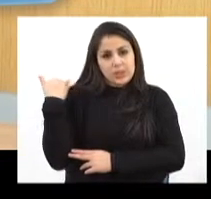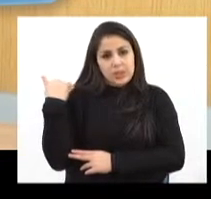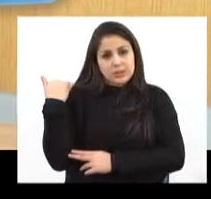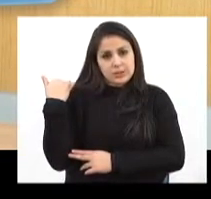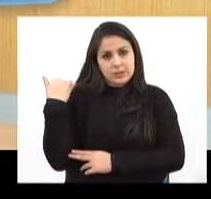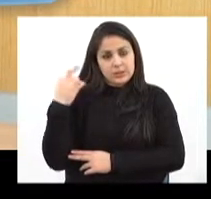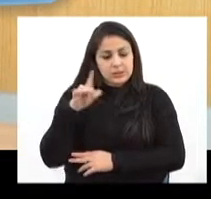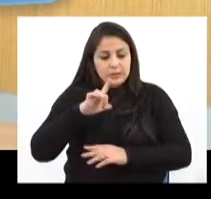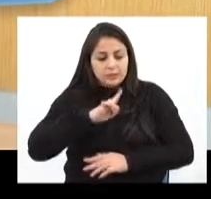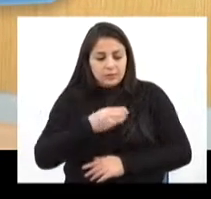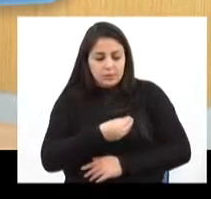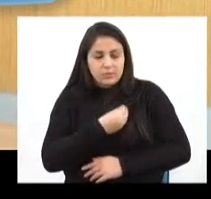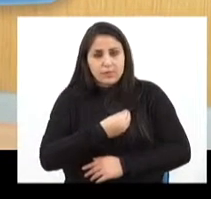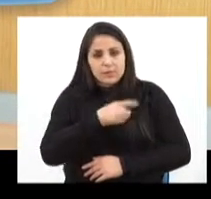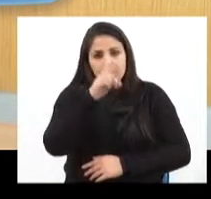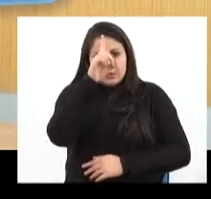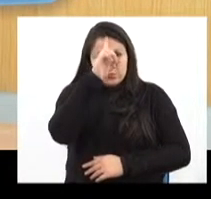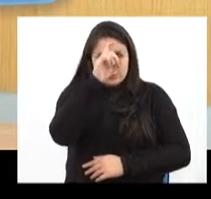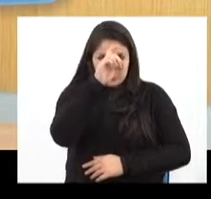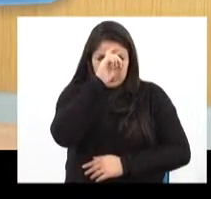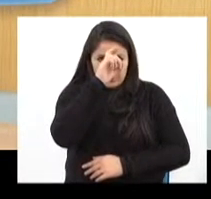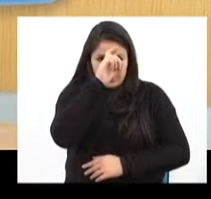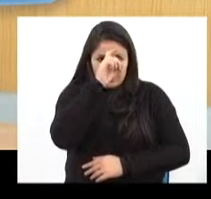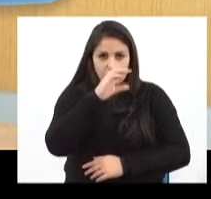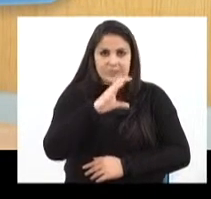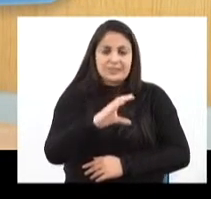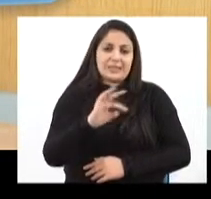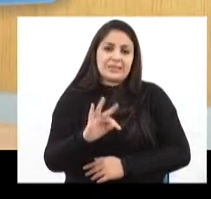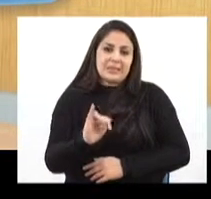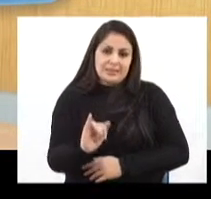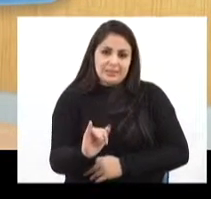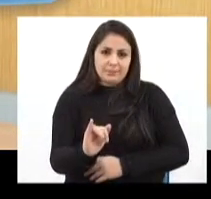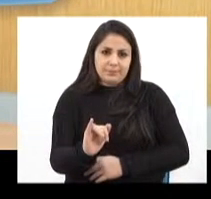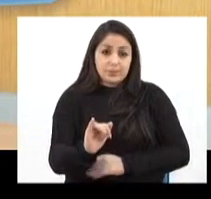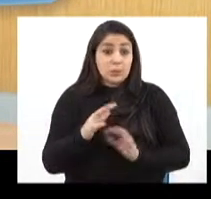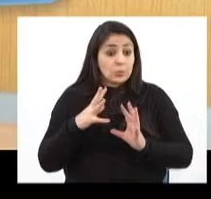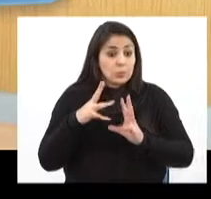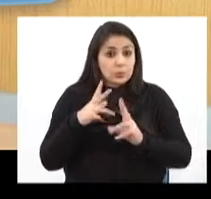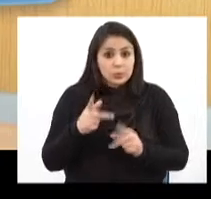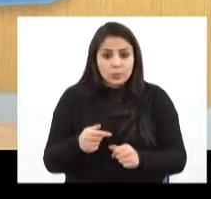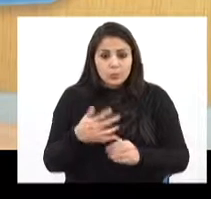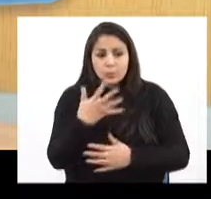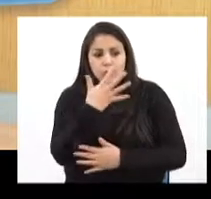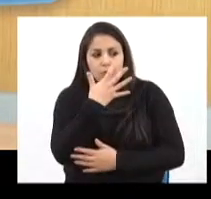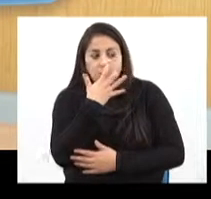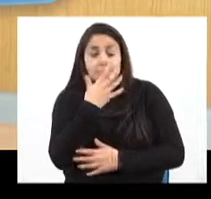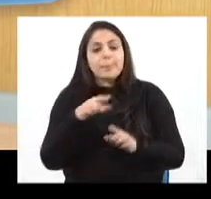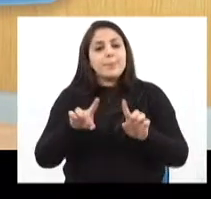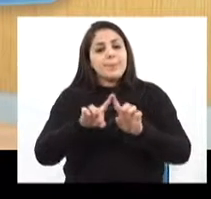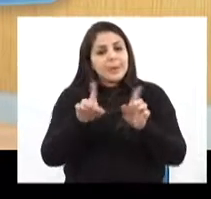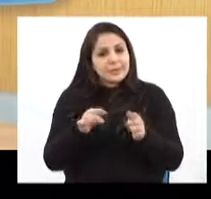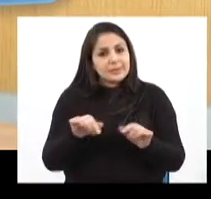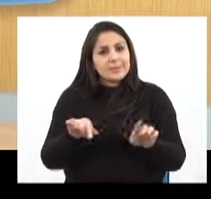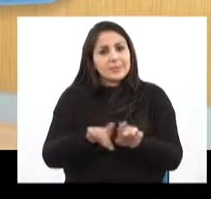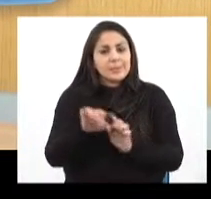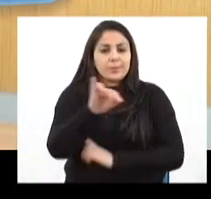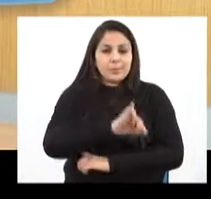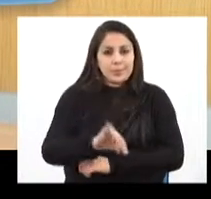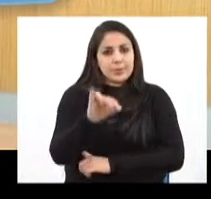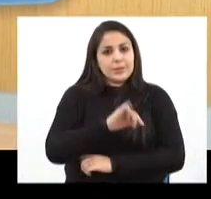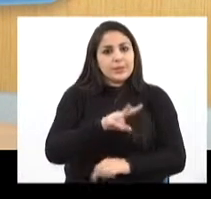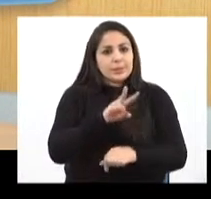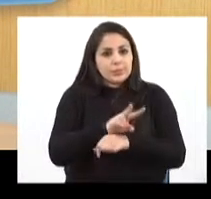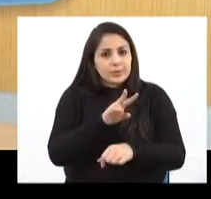internada na CTI pediátrica do Hospital São Vicente de Paulo. O caso comoveu, mas também trouxe um